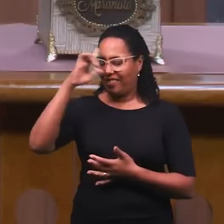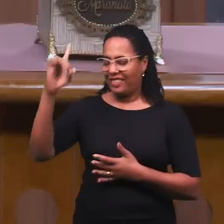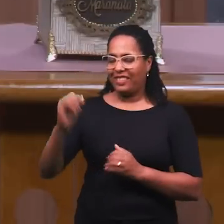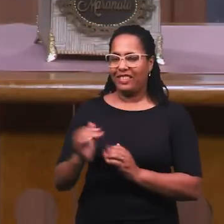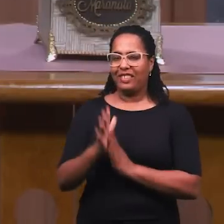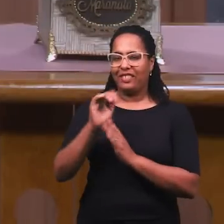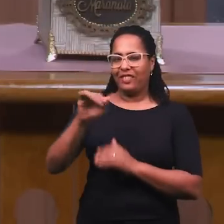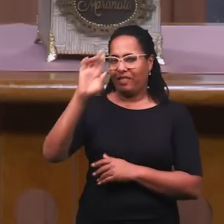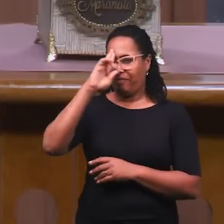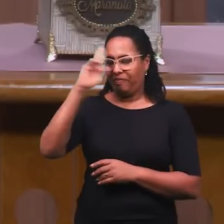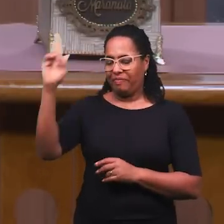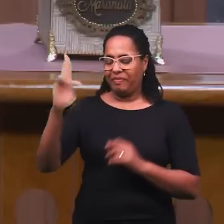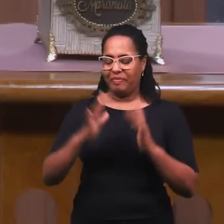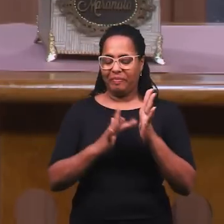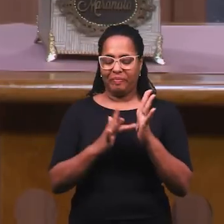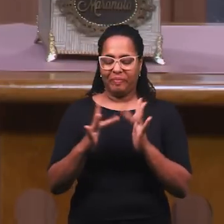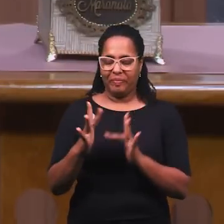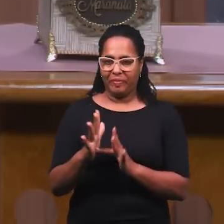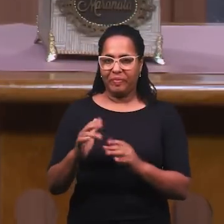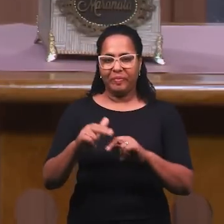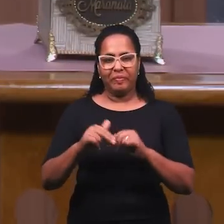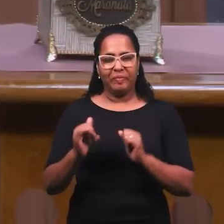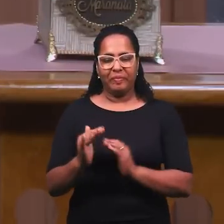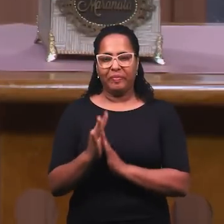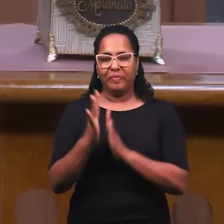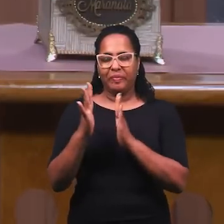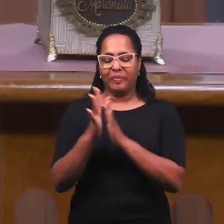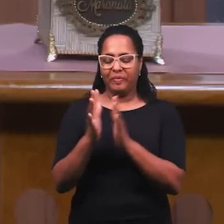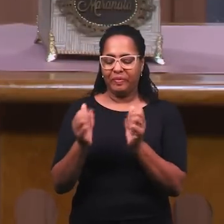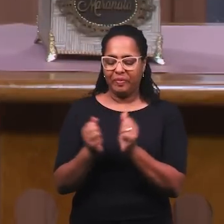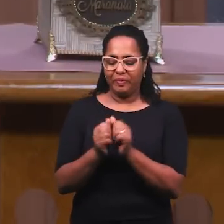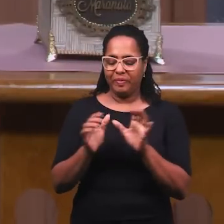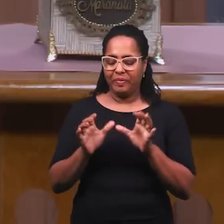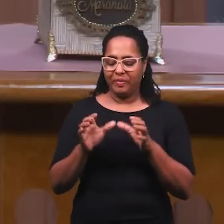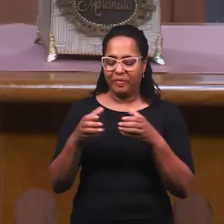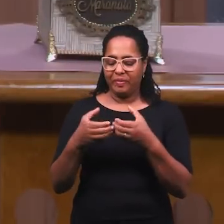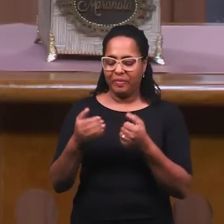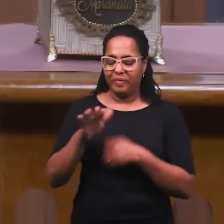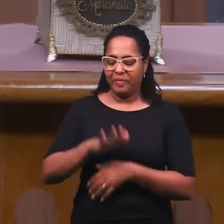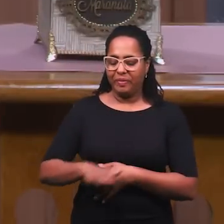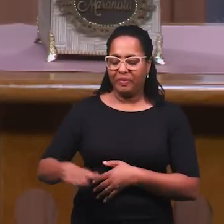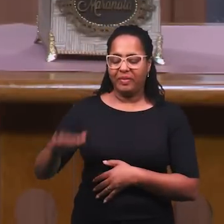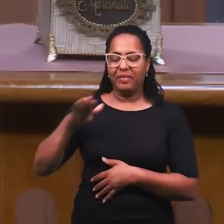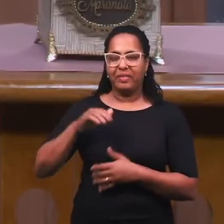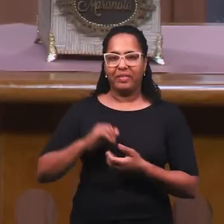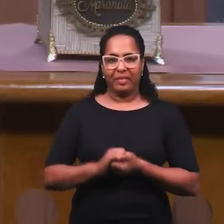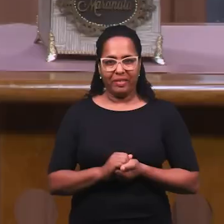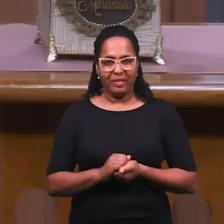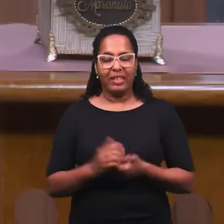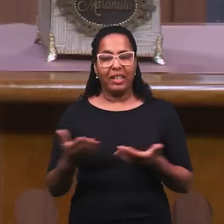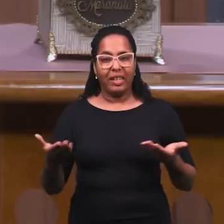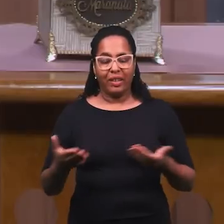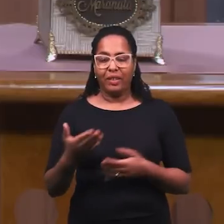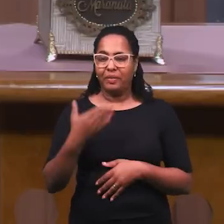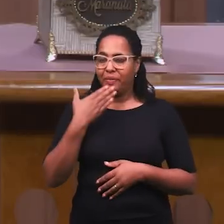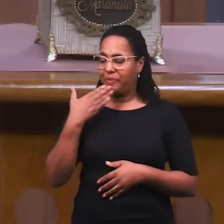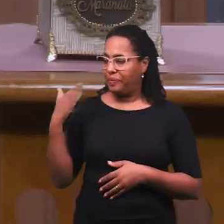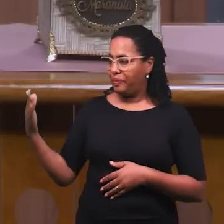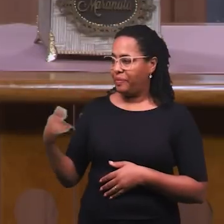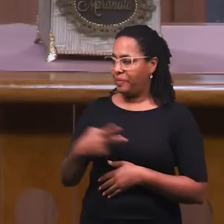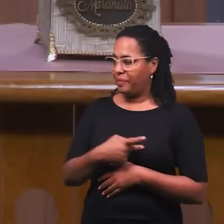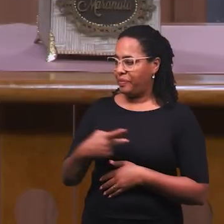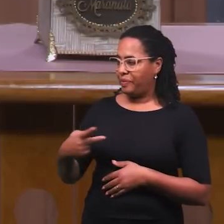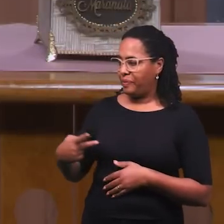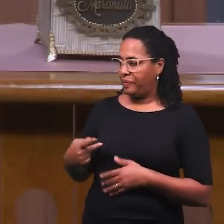a Deus. Louvado seja o nome do Senhor por este louvor com as nossas crianças. Agora nós vamos pedir a um